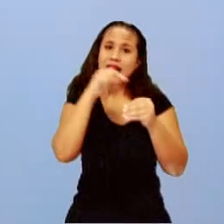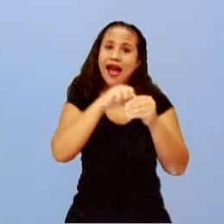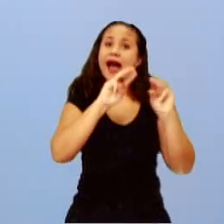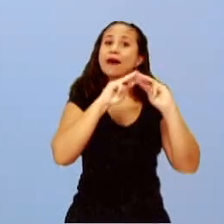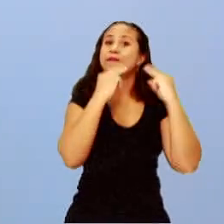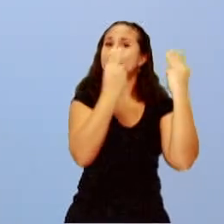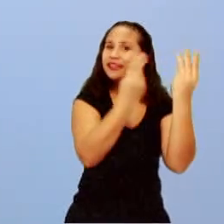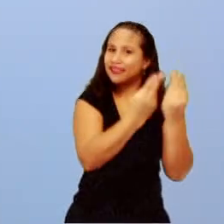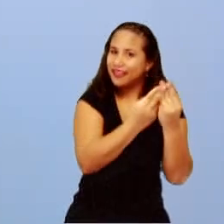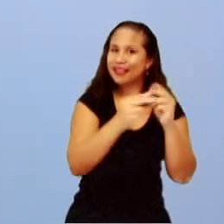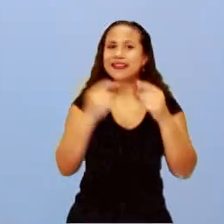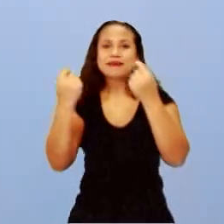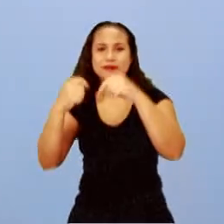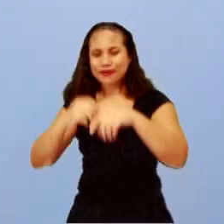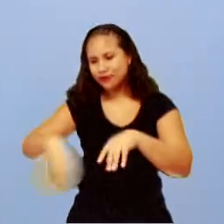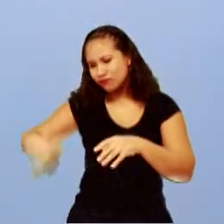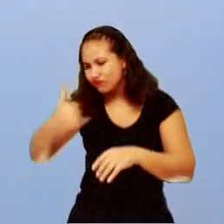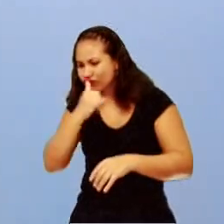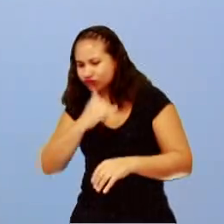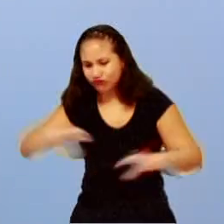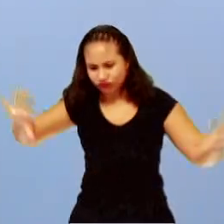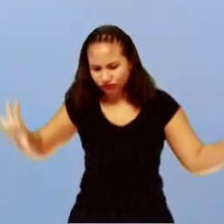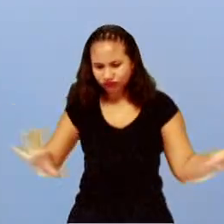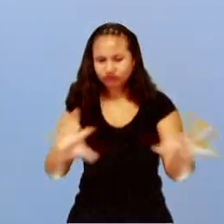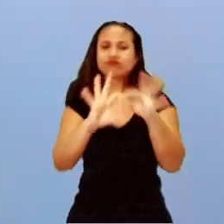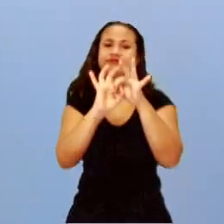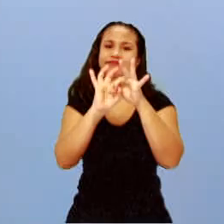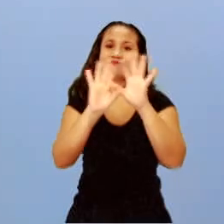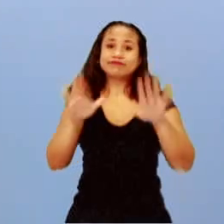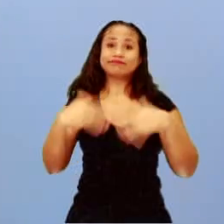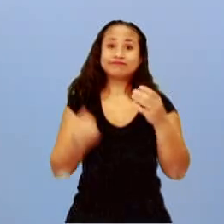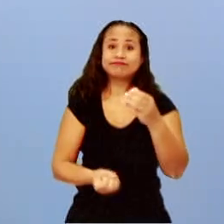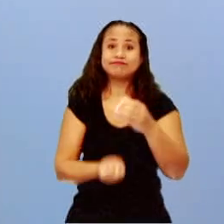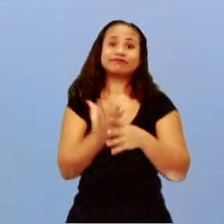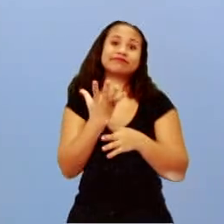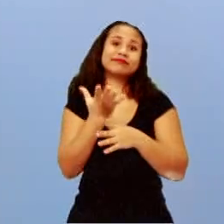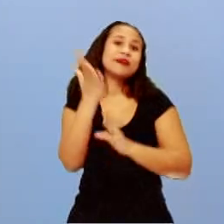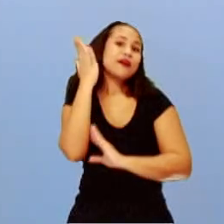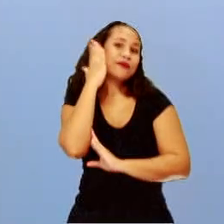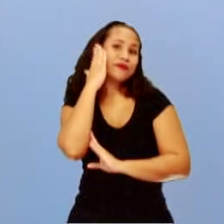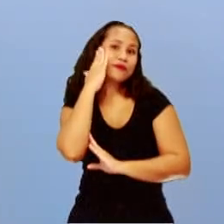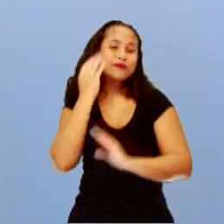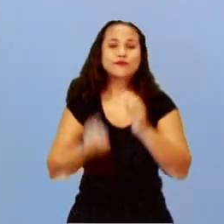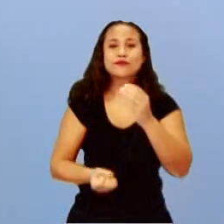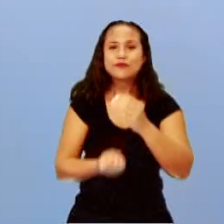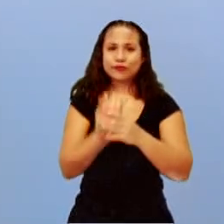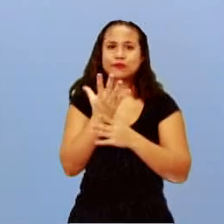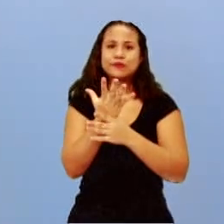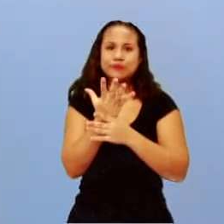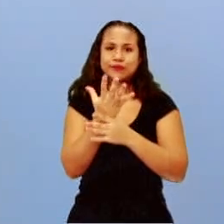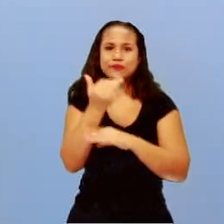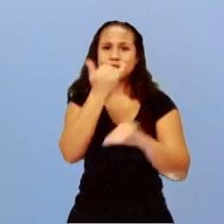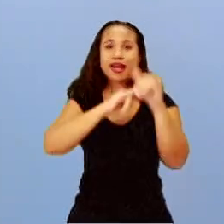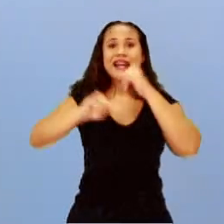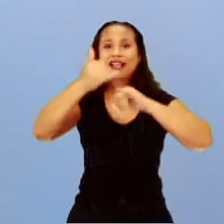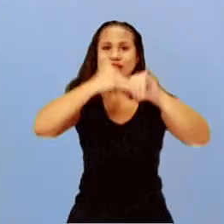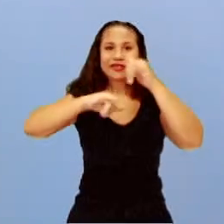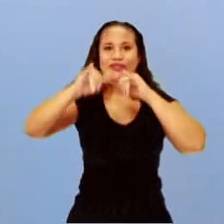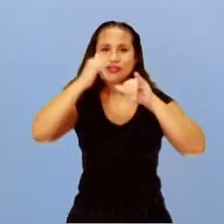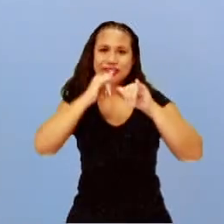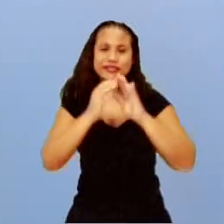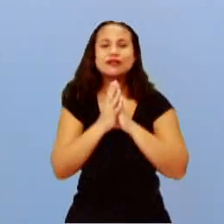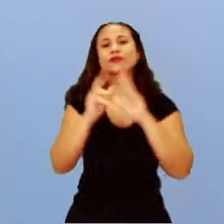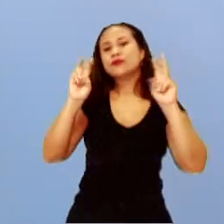energia, a energia precisa da matéria. E aí, ó, nós falamos já sobre essas fontes de energia, sobre